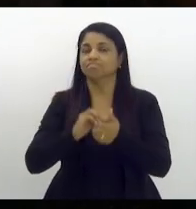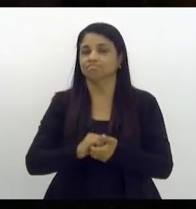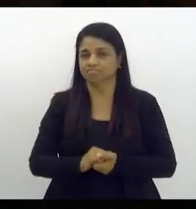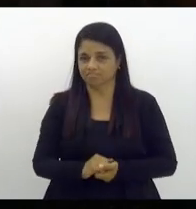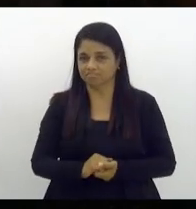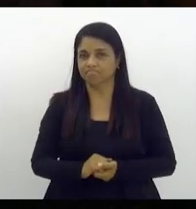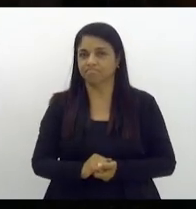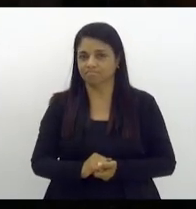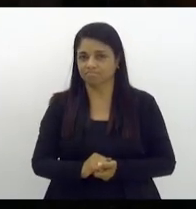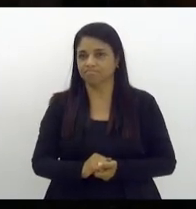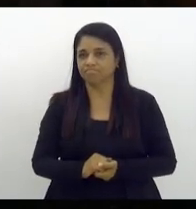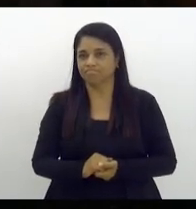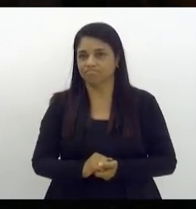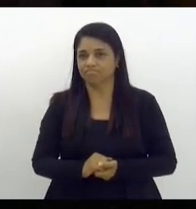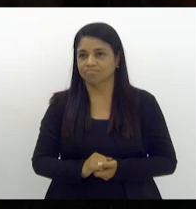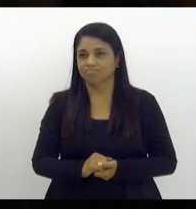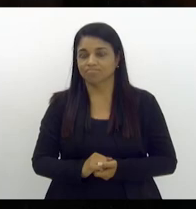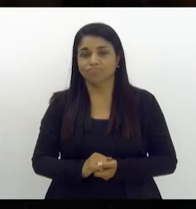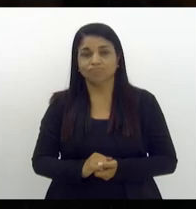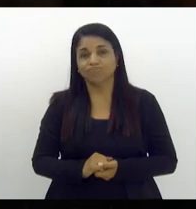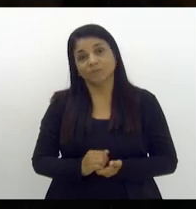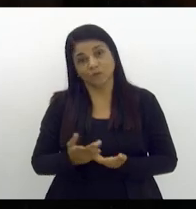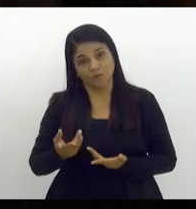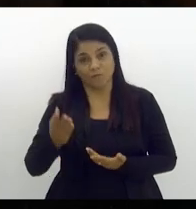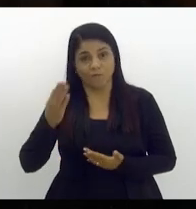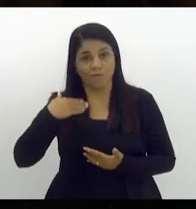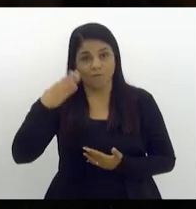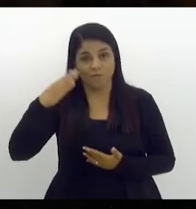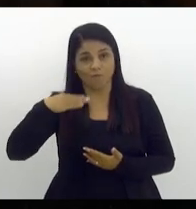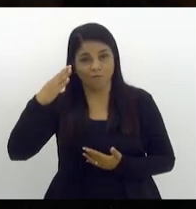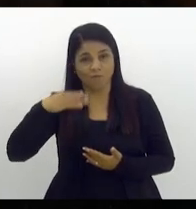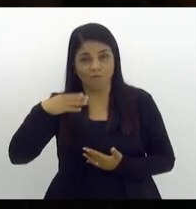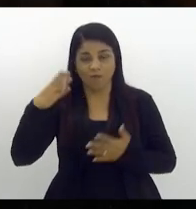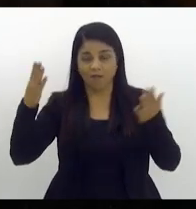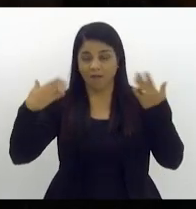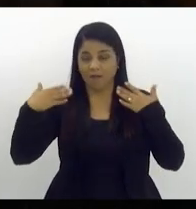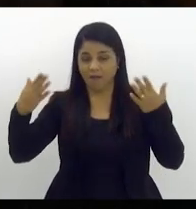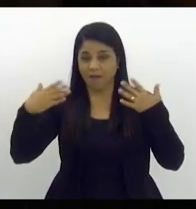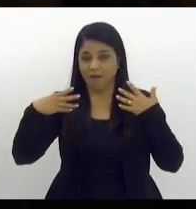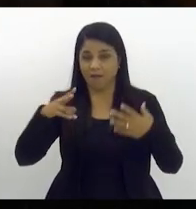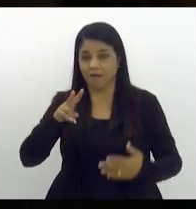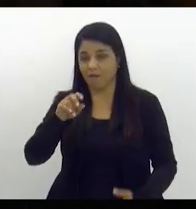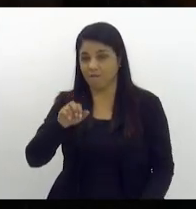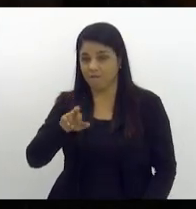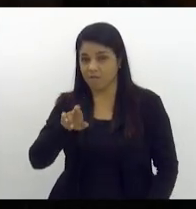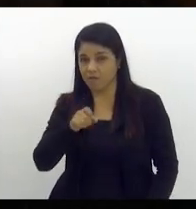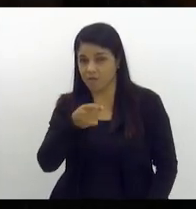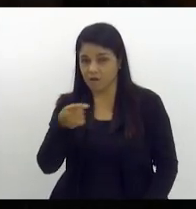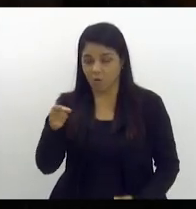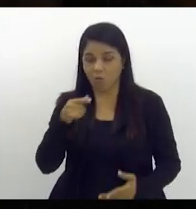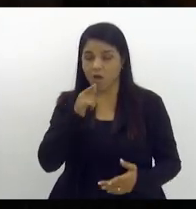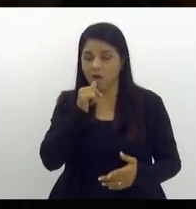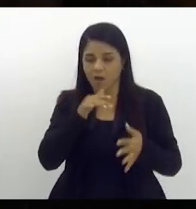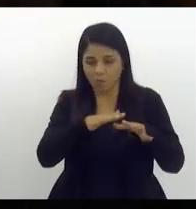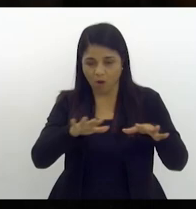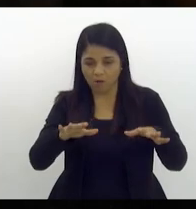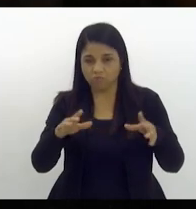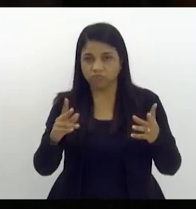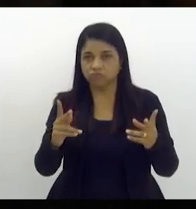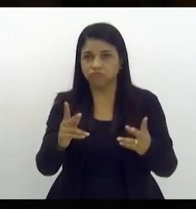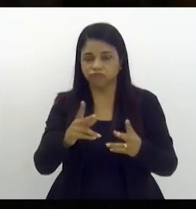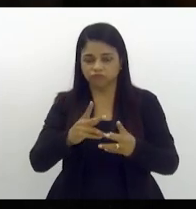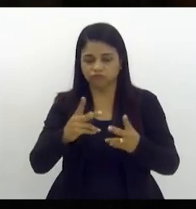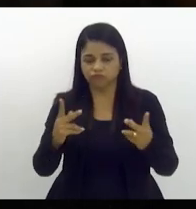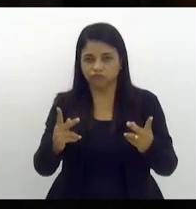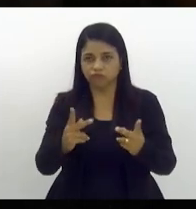Não tem outra alternativa que no verão o volume de evaporação das águas aumenta